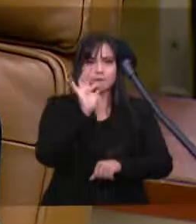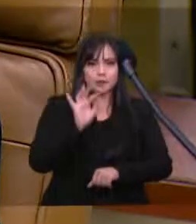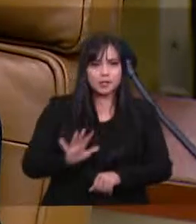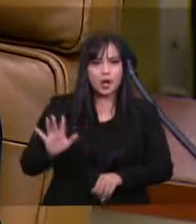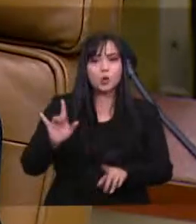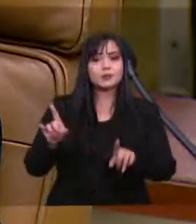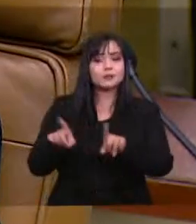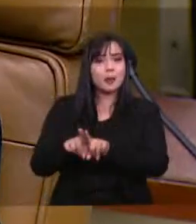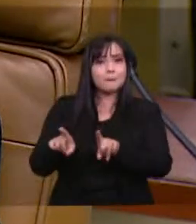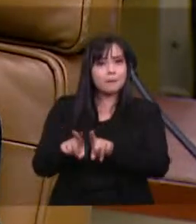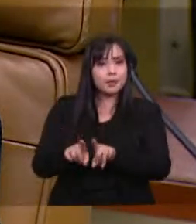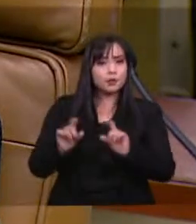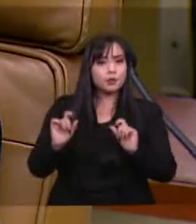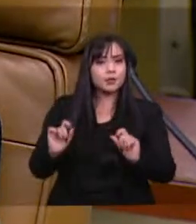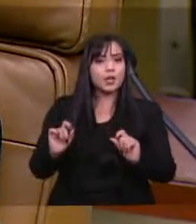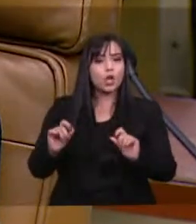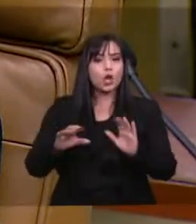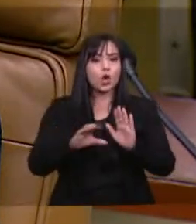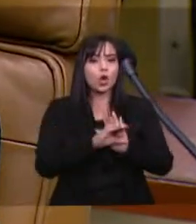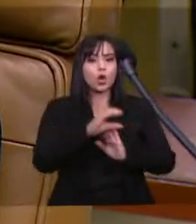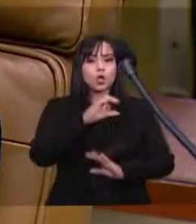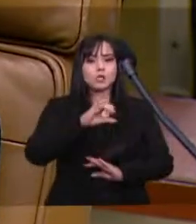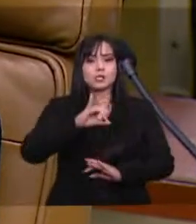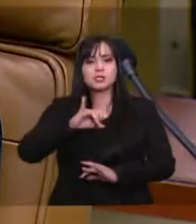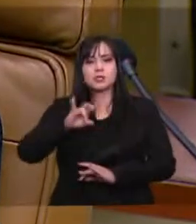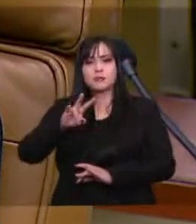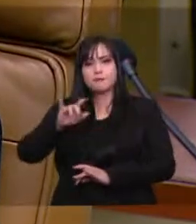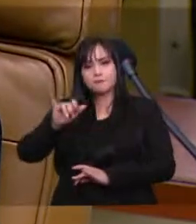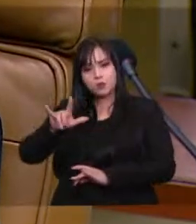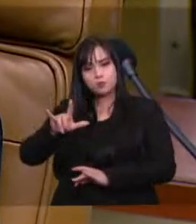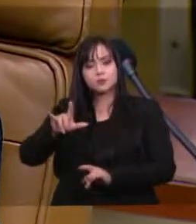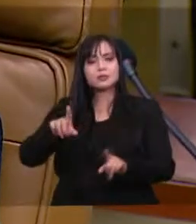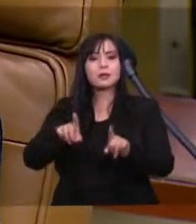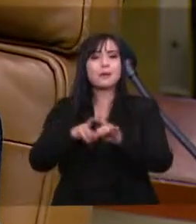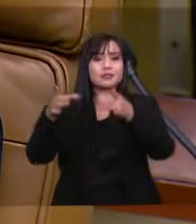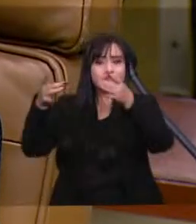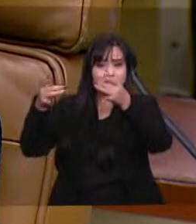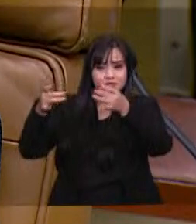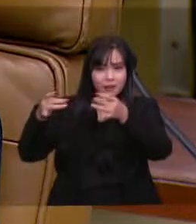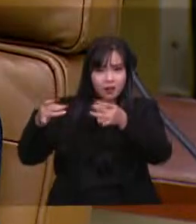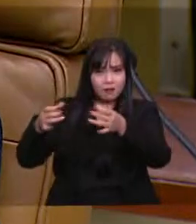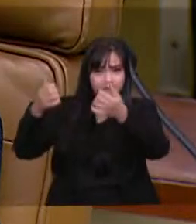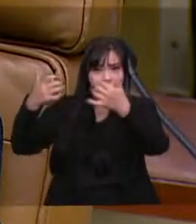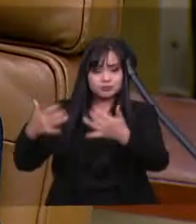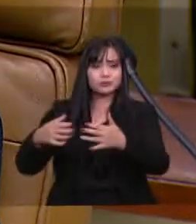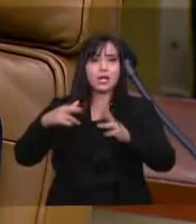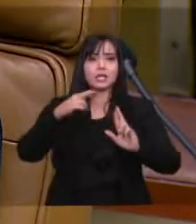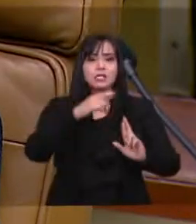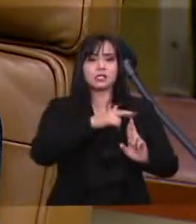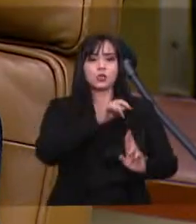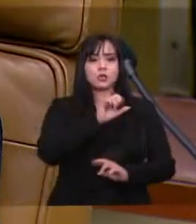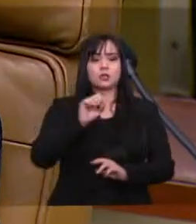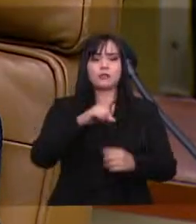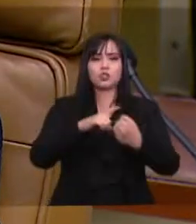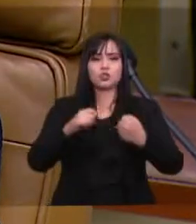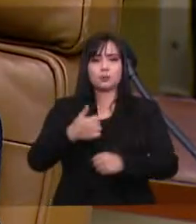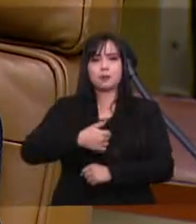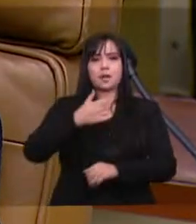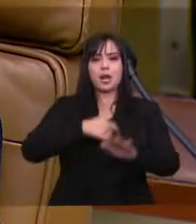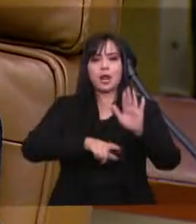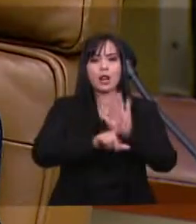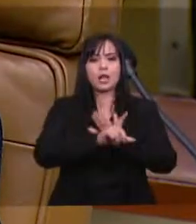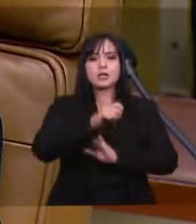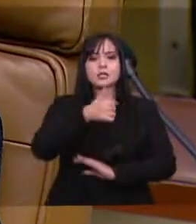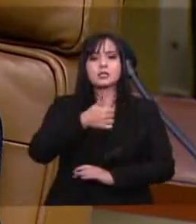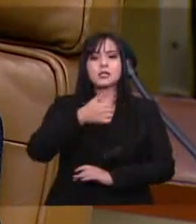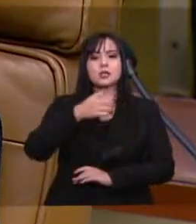Federal como também dispositivos do Código Civil e de forma destacada o inciso 8º do artigo primeiro da